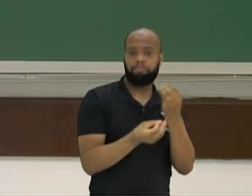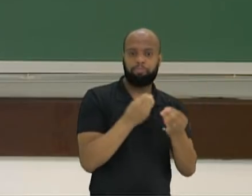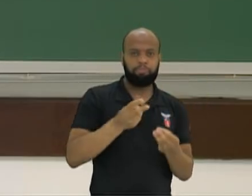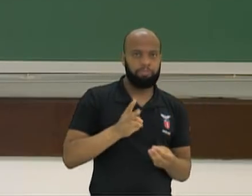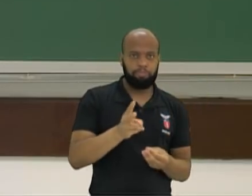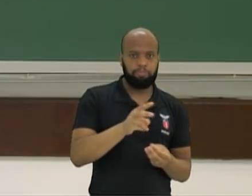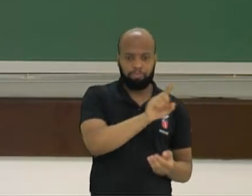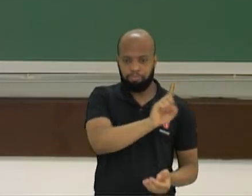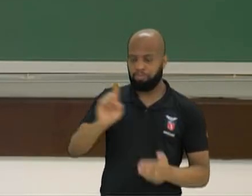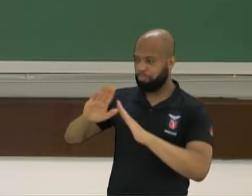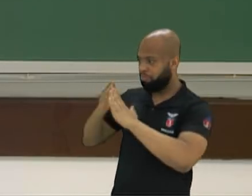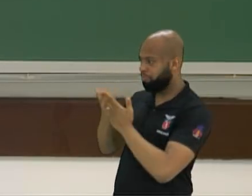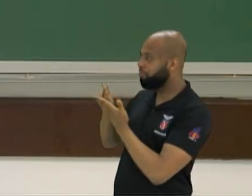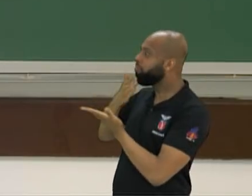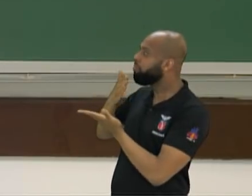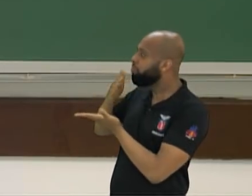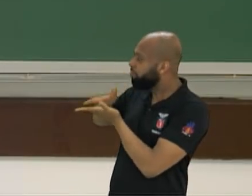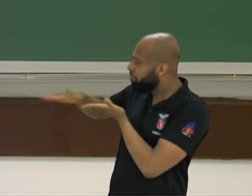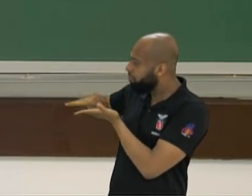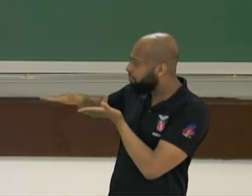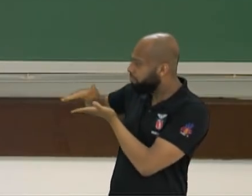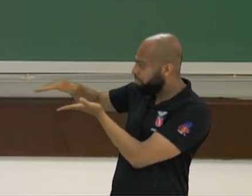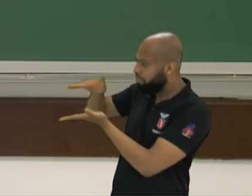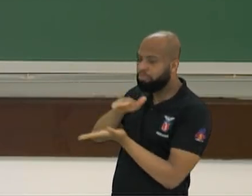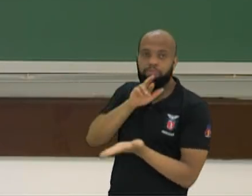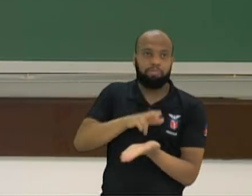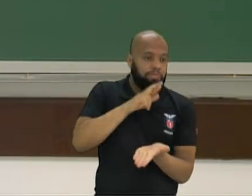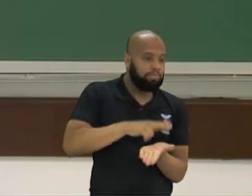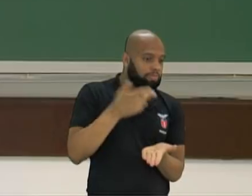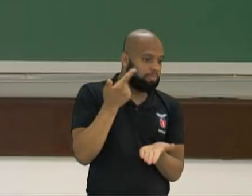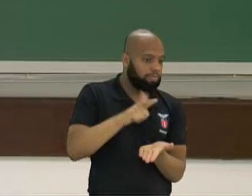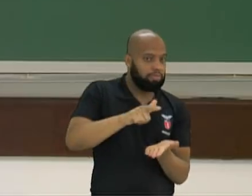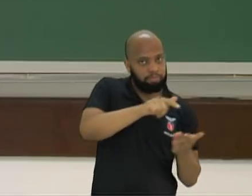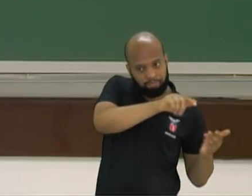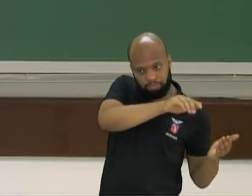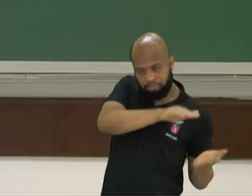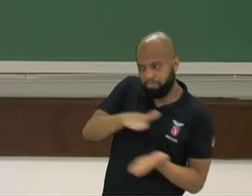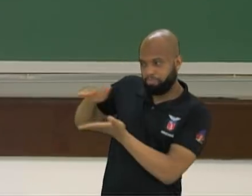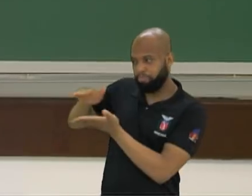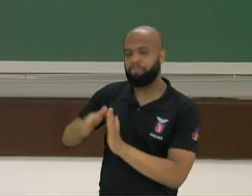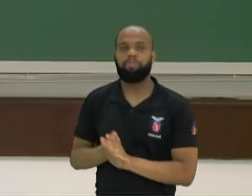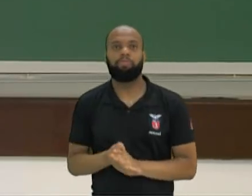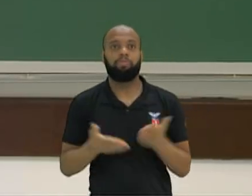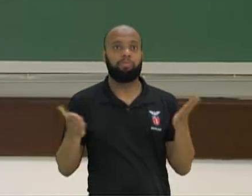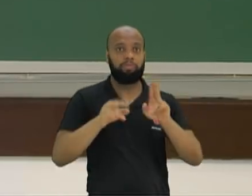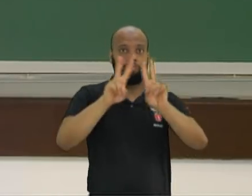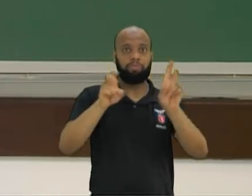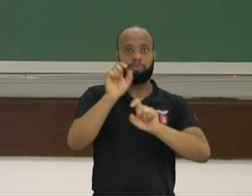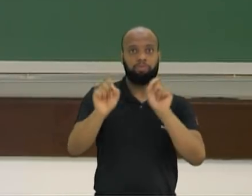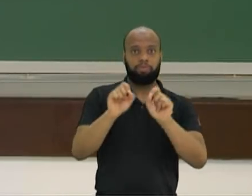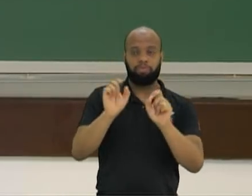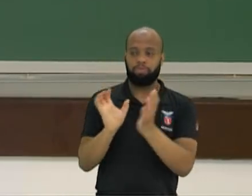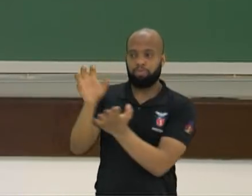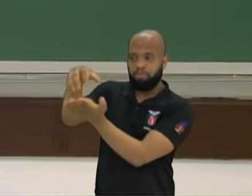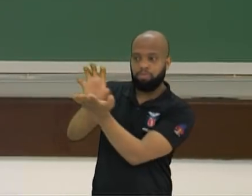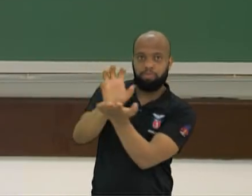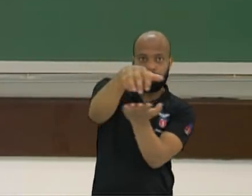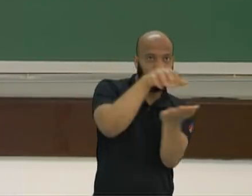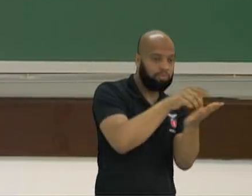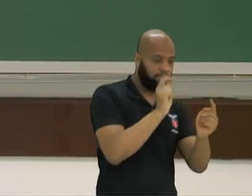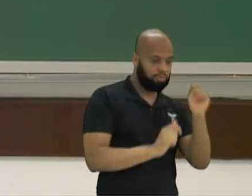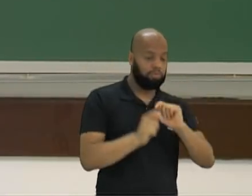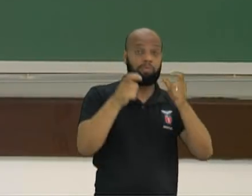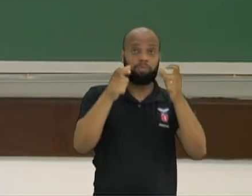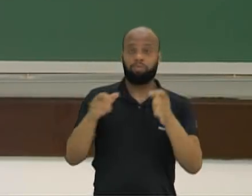continue retirando o material impresso na sua escola. O tema da nossa aula de hoje são os setores da economia da